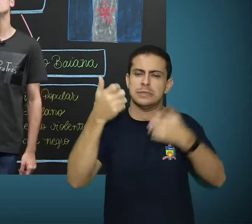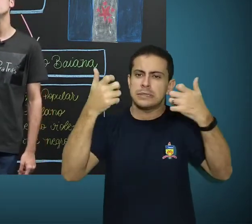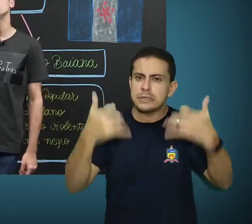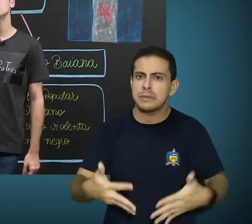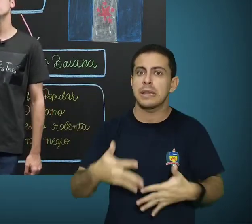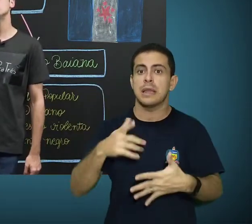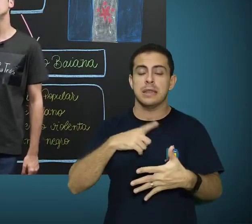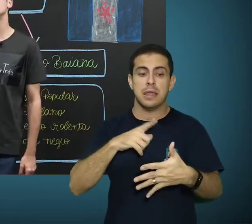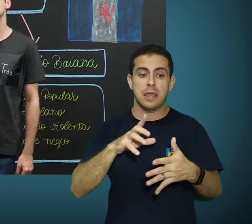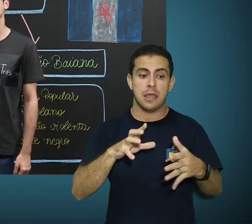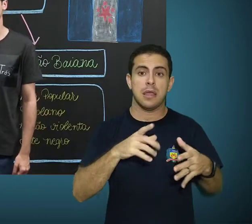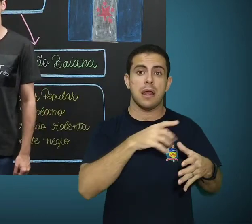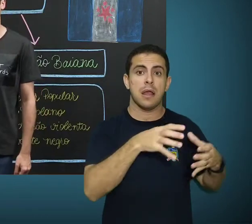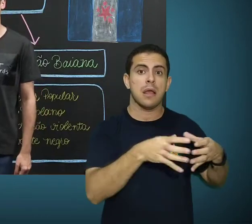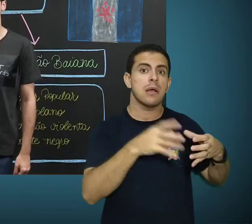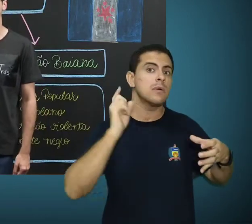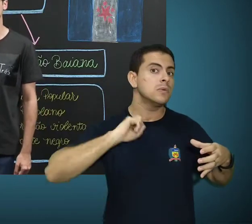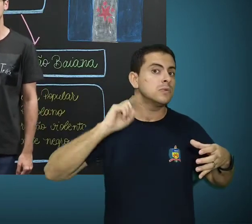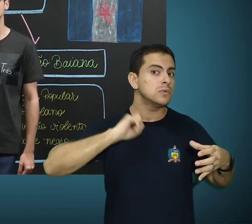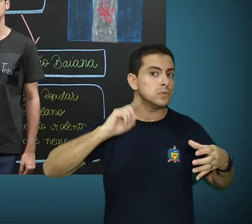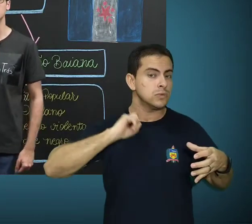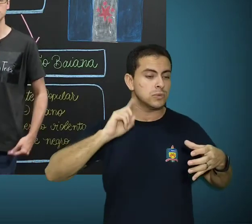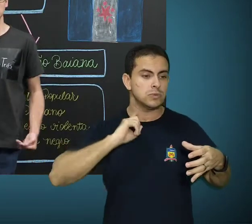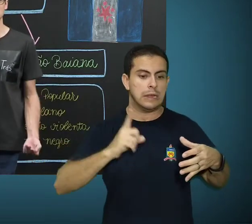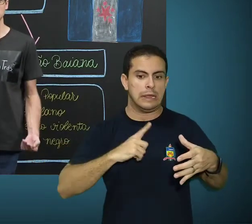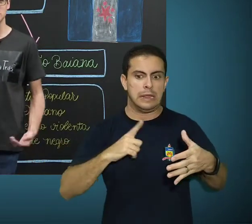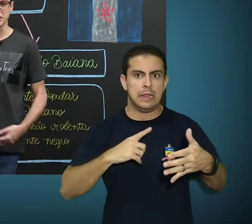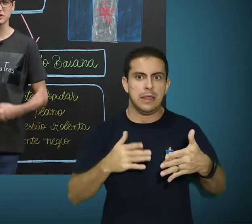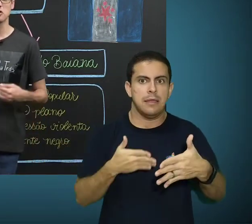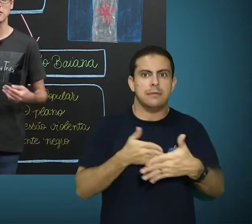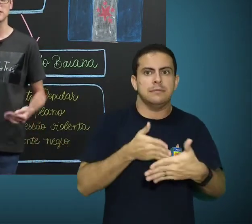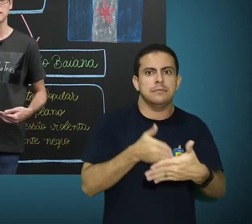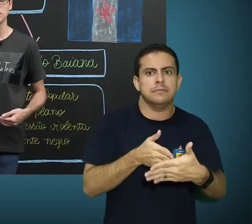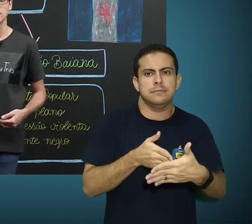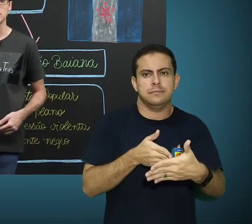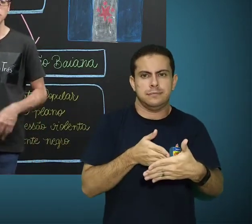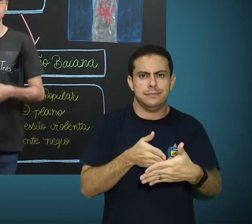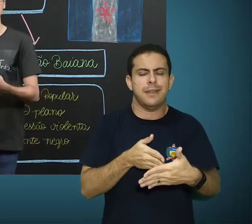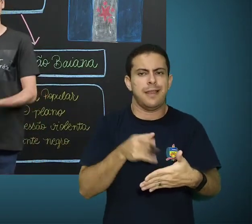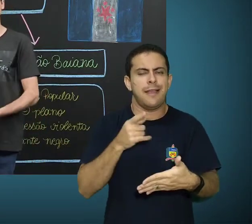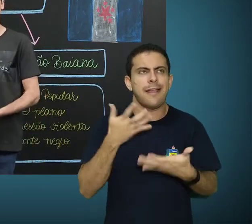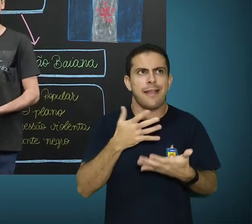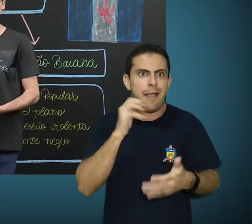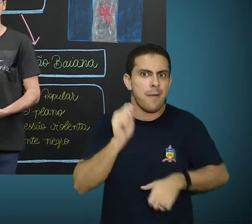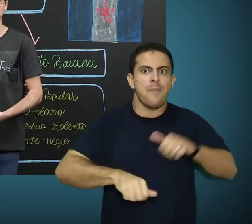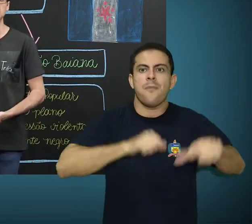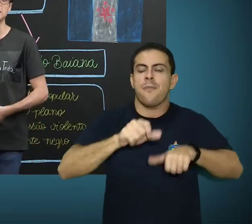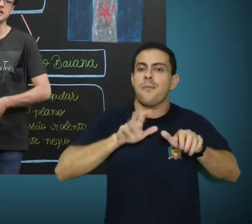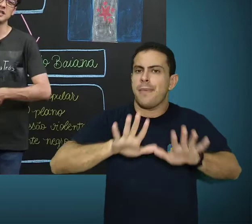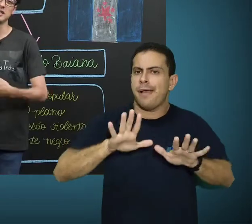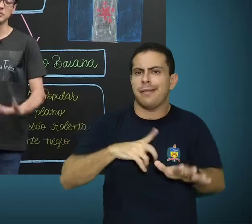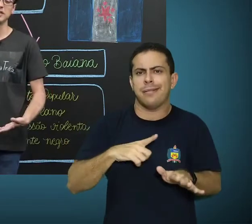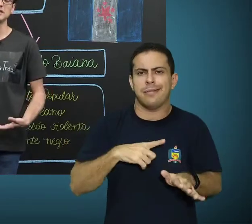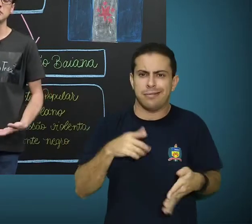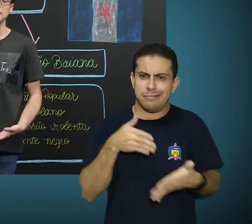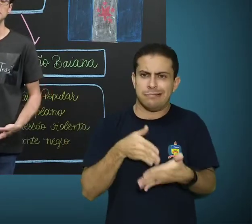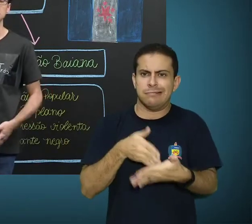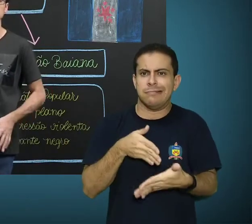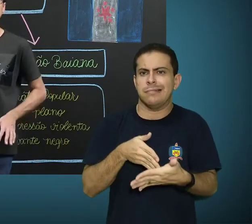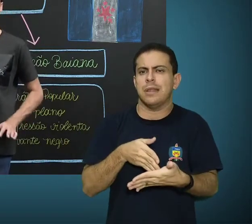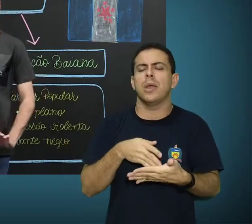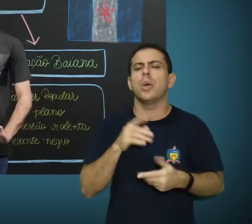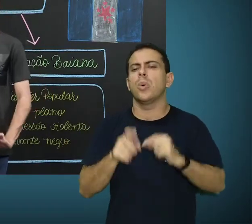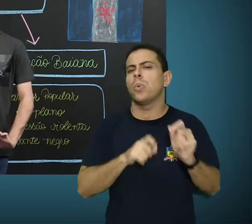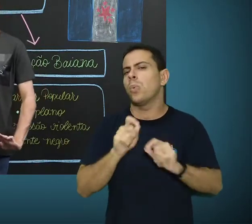eles tinham um limite. A proposta deles de mudança, de transformação, embora fosse grande por um lado, já que queria independência